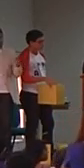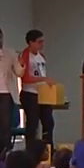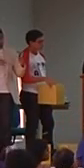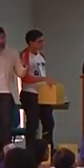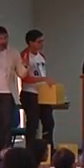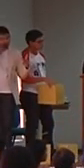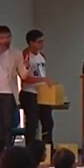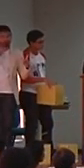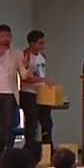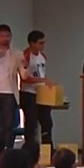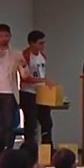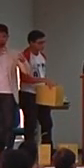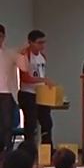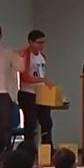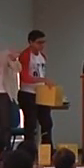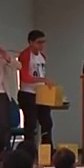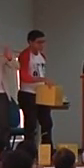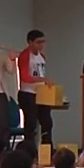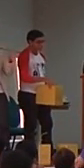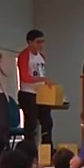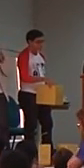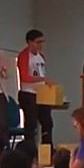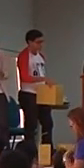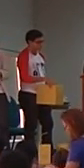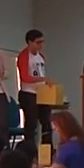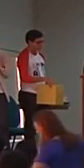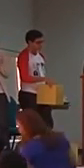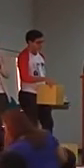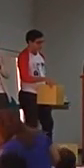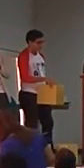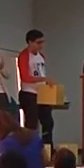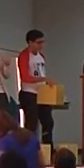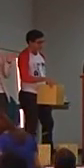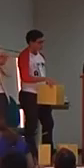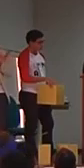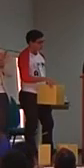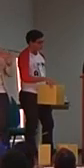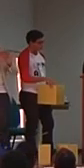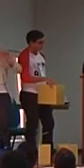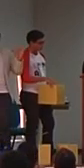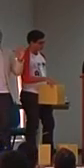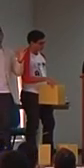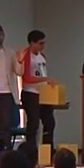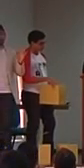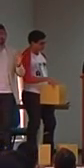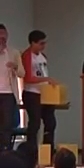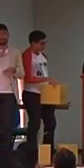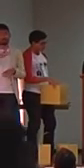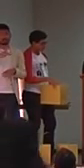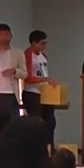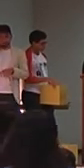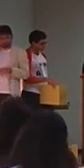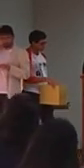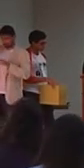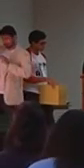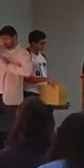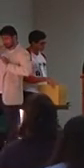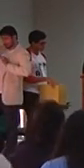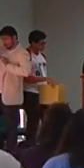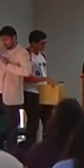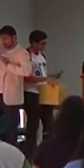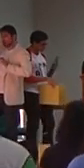livre. Este candidato terá 1 minuto para fazer a resposta. Ele escolhe quem vai